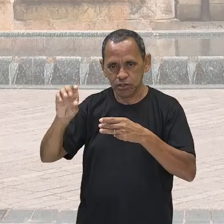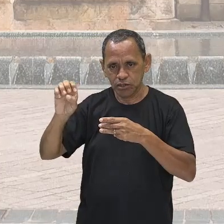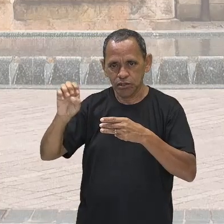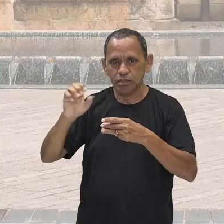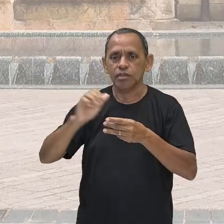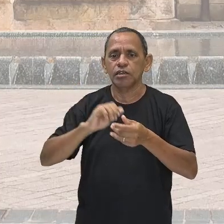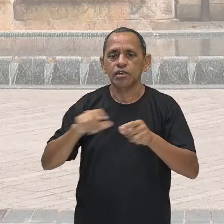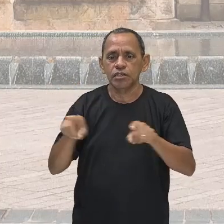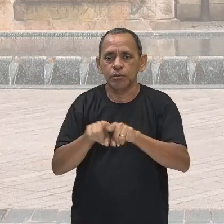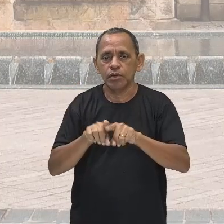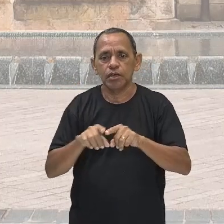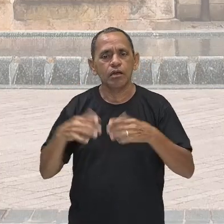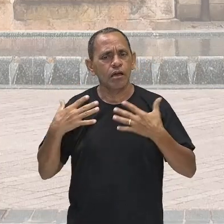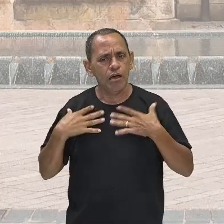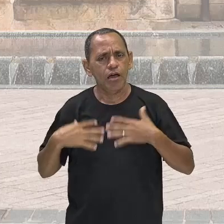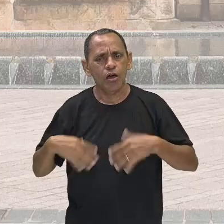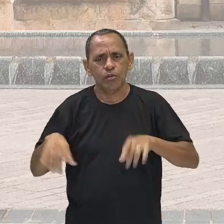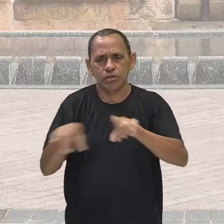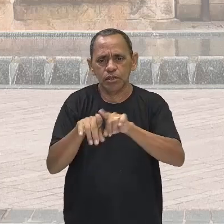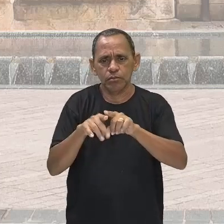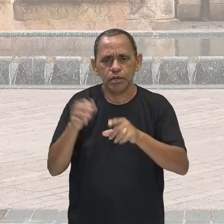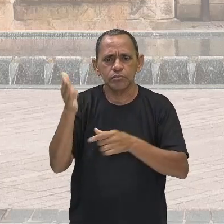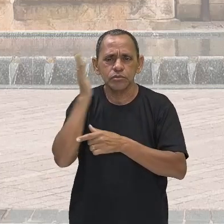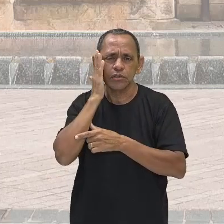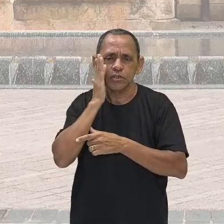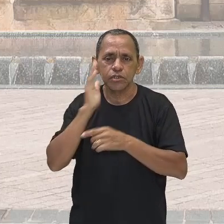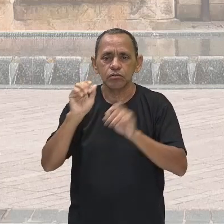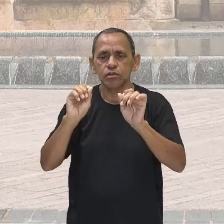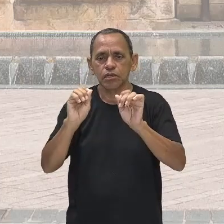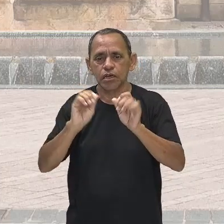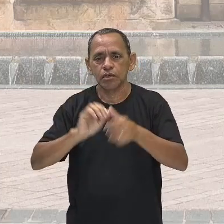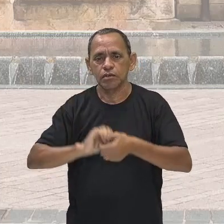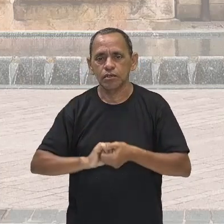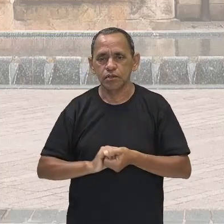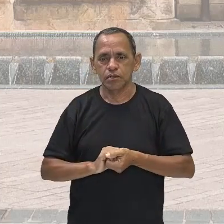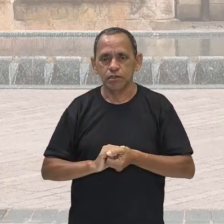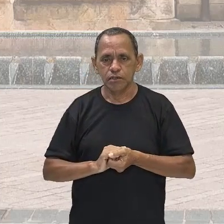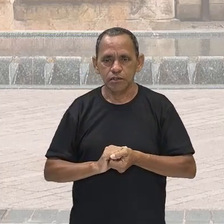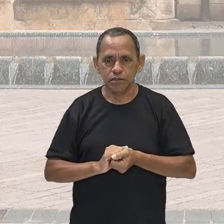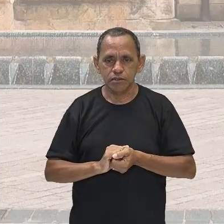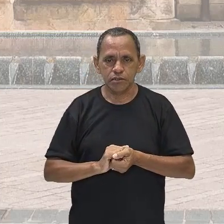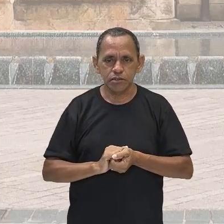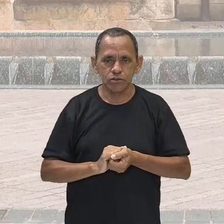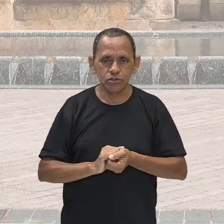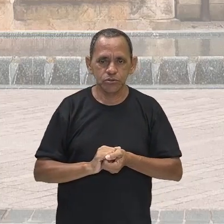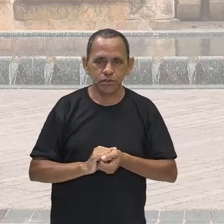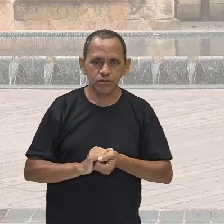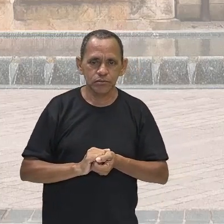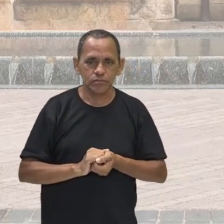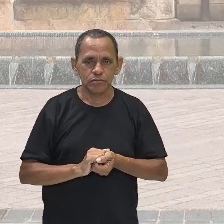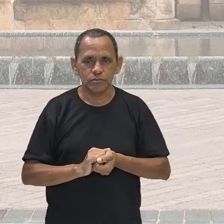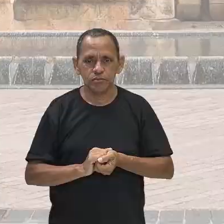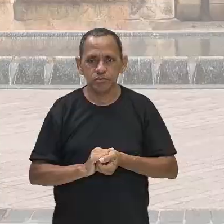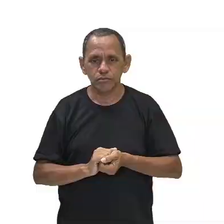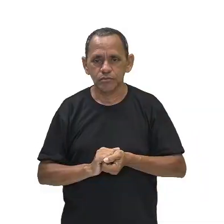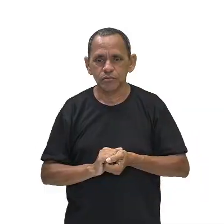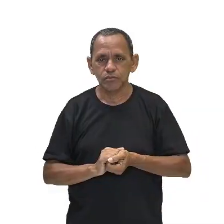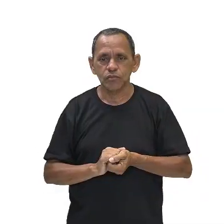você também entender o que é o fato social. Vamos lá! A primeira característica que tem o fato social é